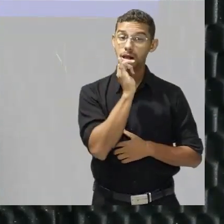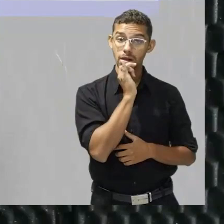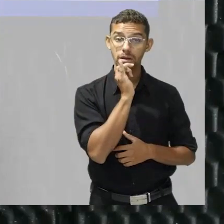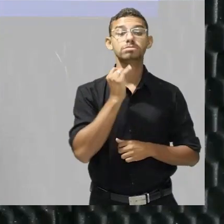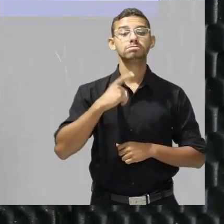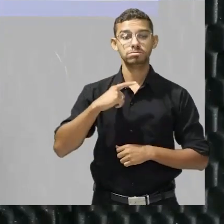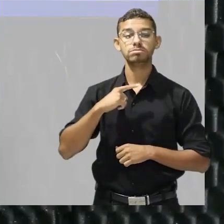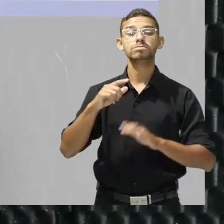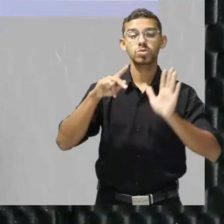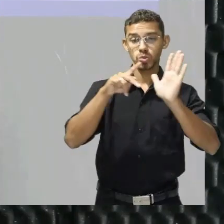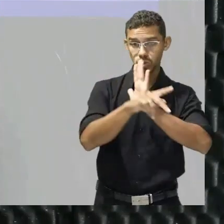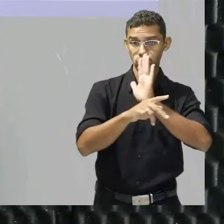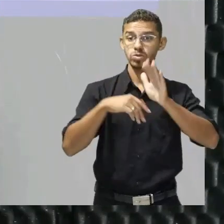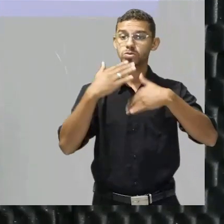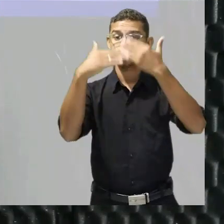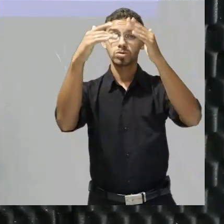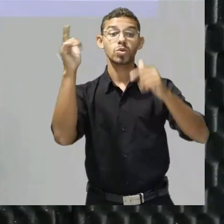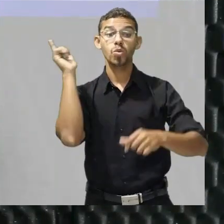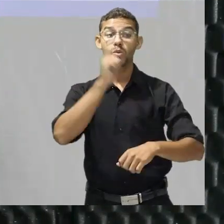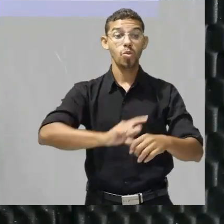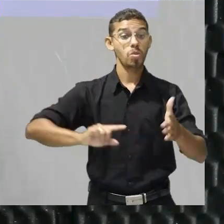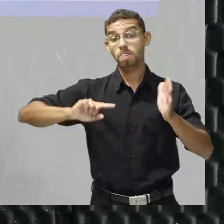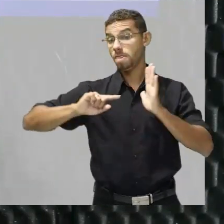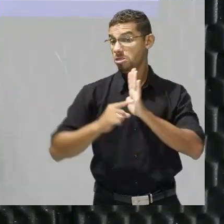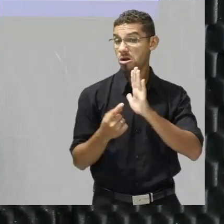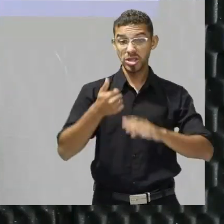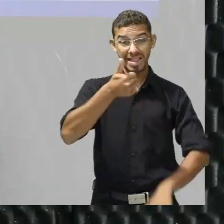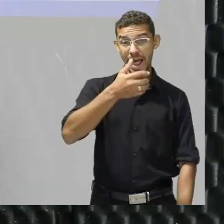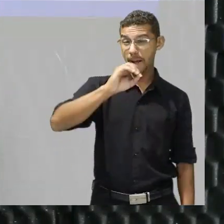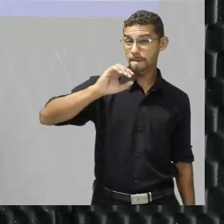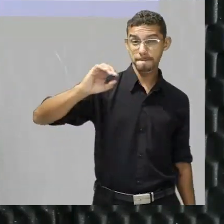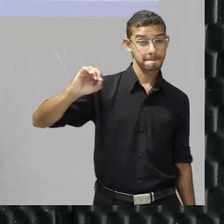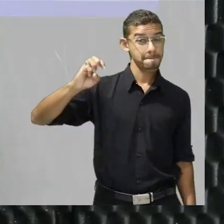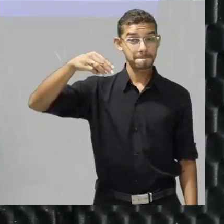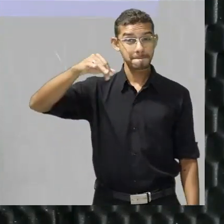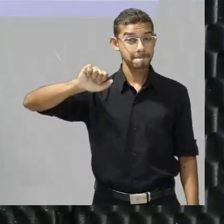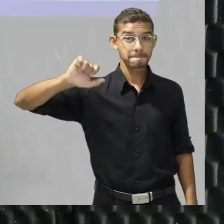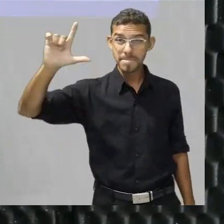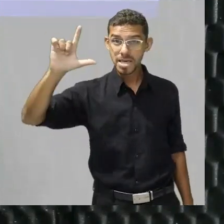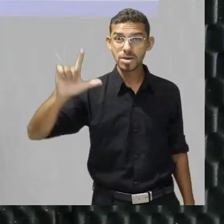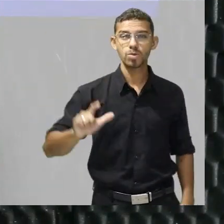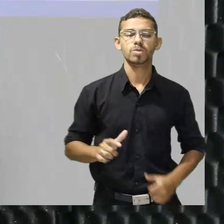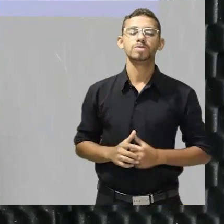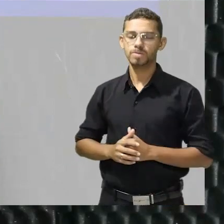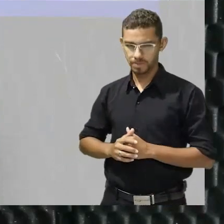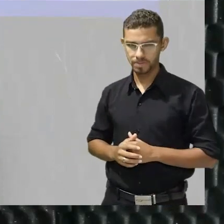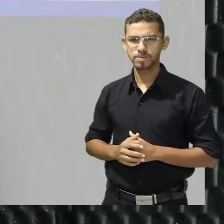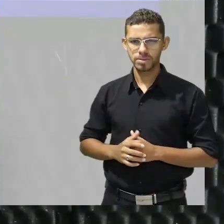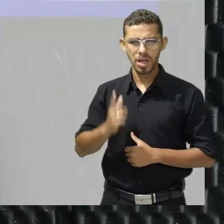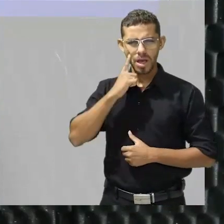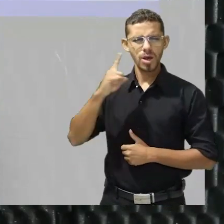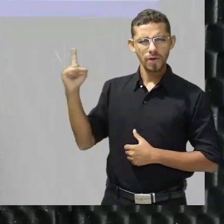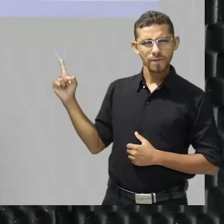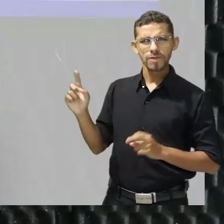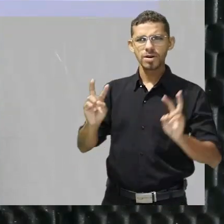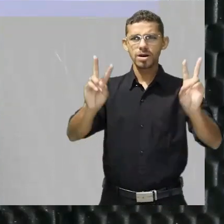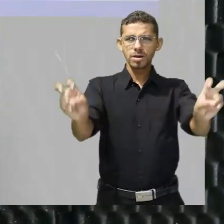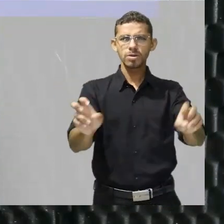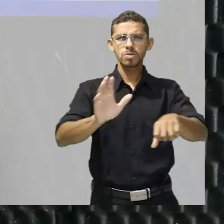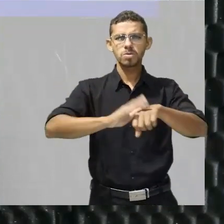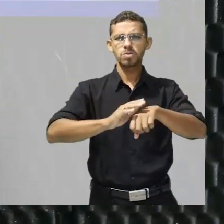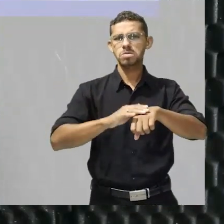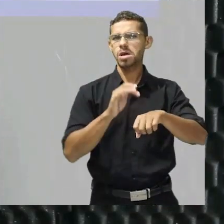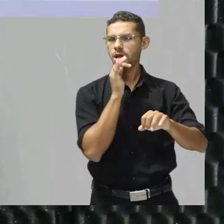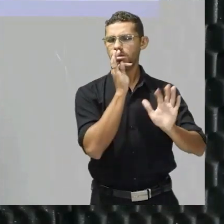parágrafo de desenvolvimento de uma redação que obteve a nota máxima nós vamos analisar um parágrafo de redação